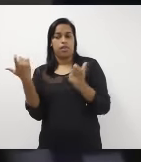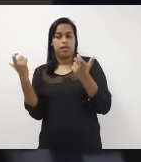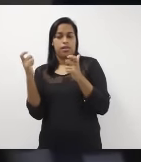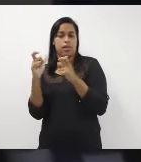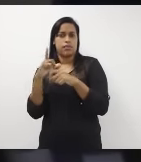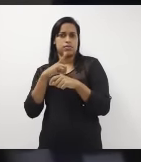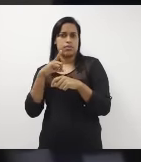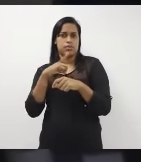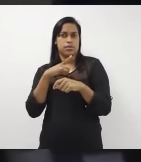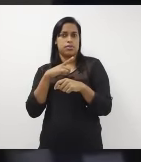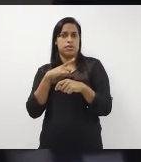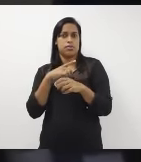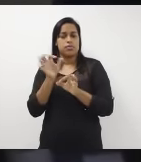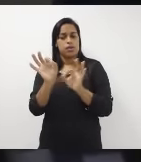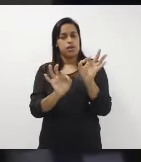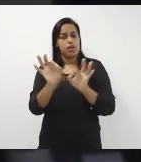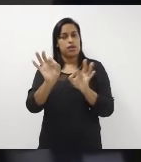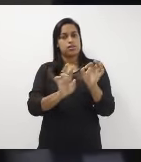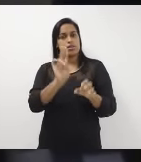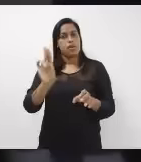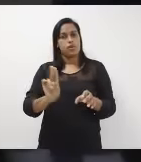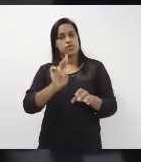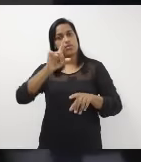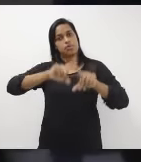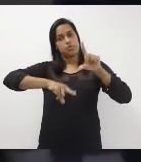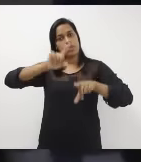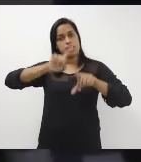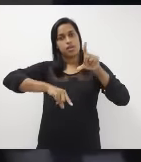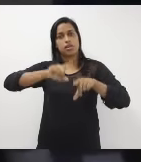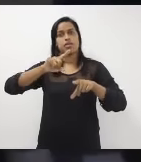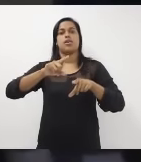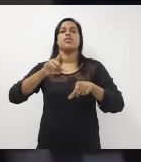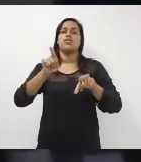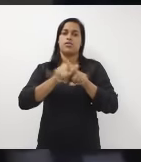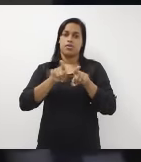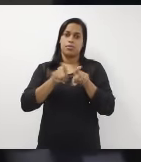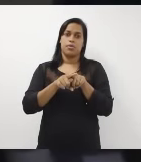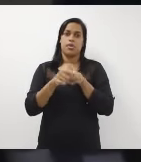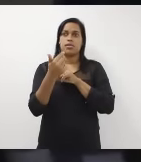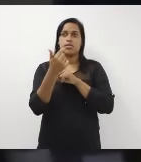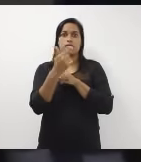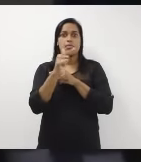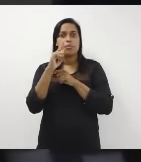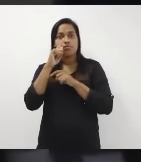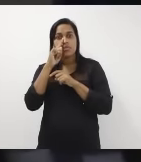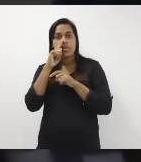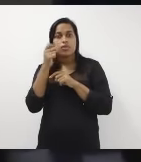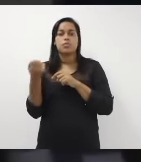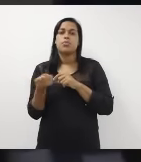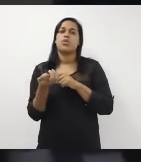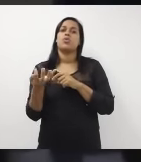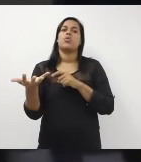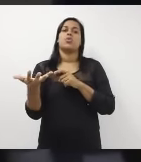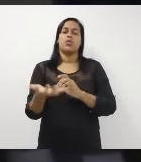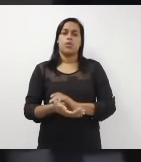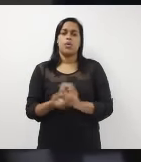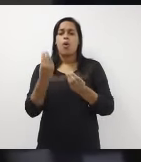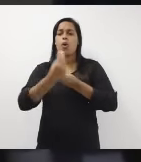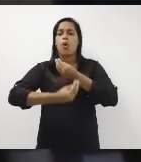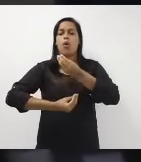produzir utilizar os seus materiais para fazer o seu processo produtivo sem correr o risco que falte produto. Como